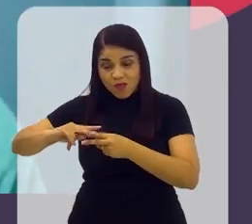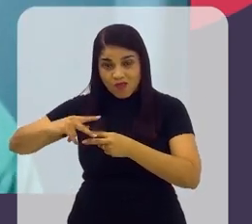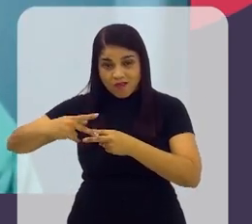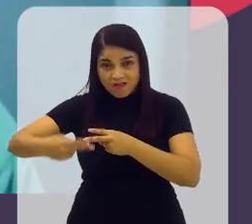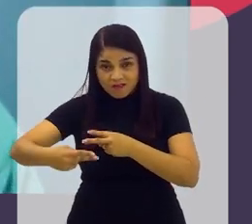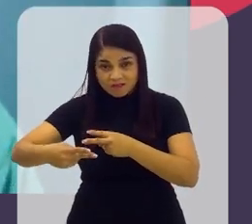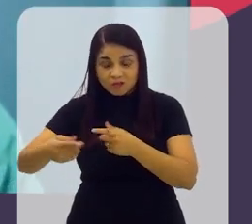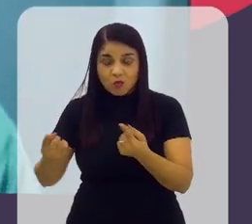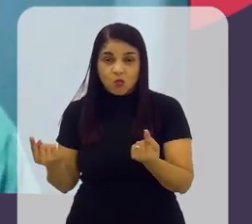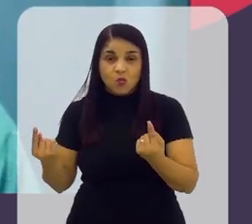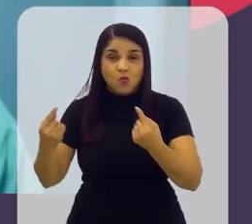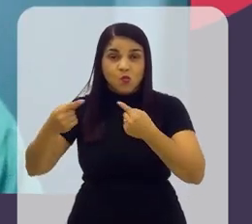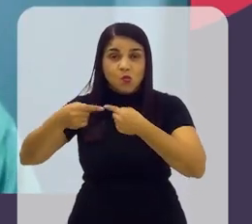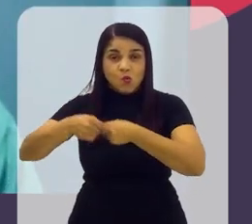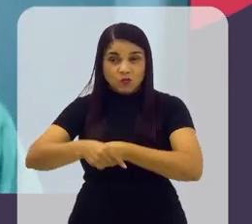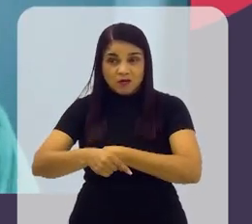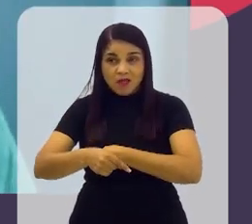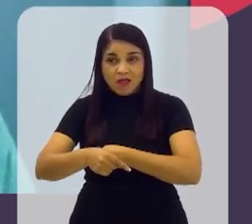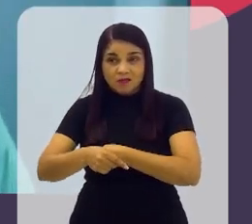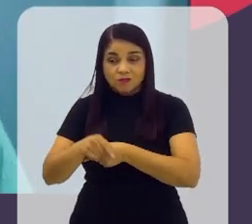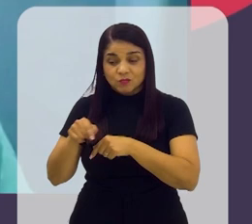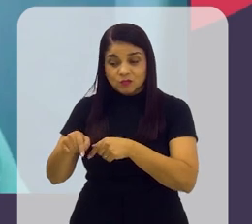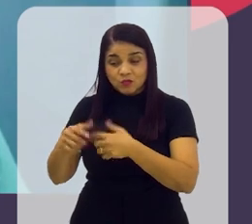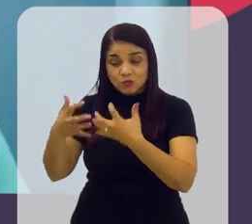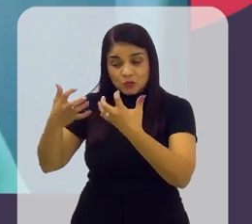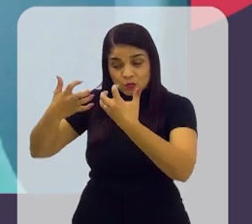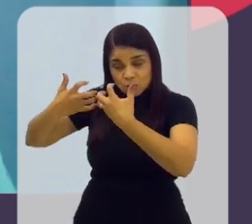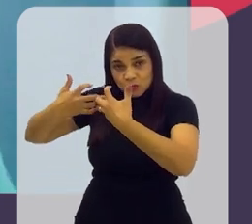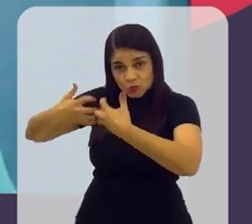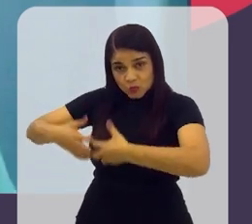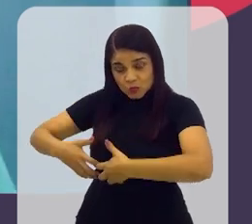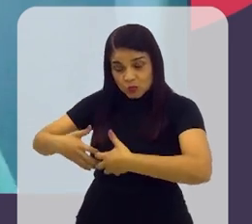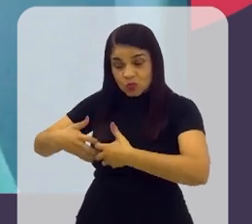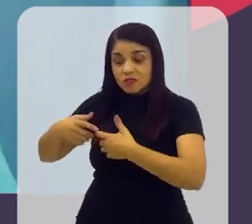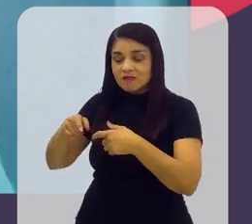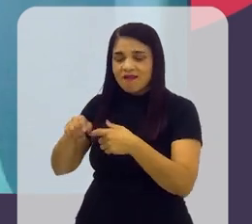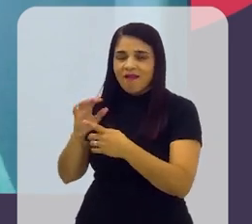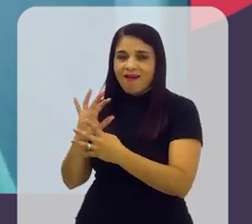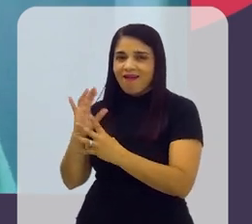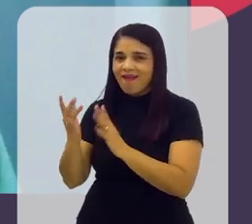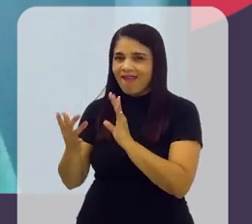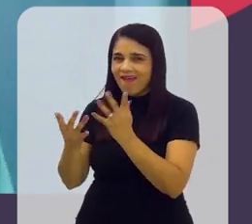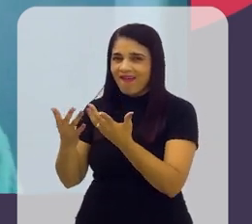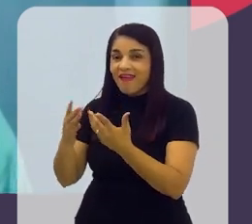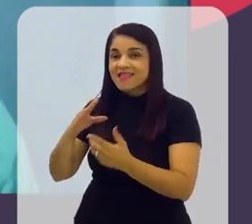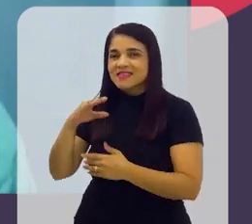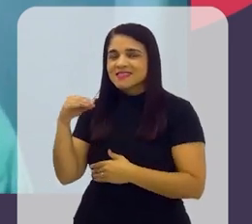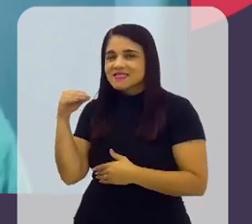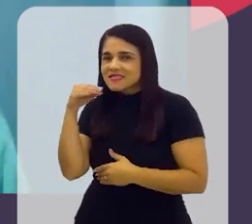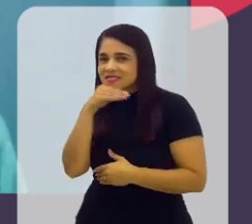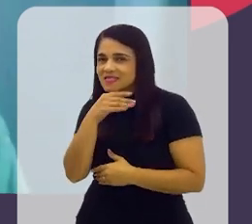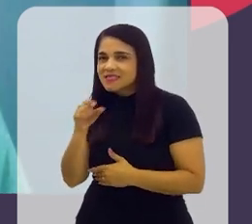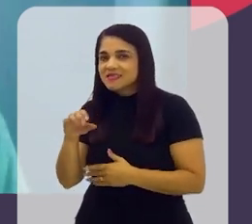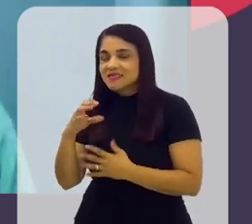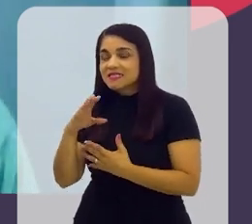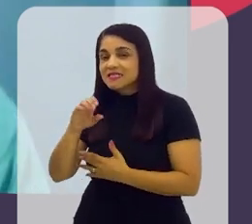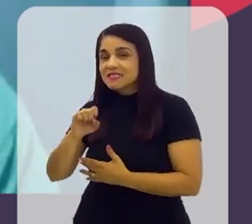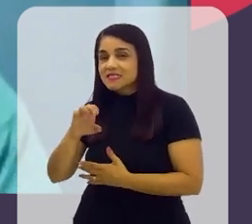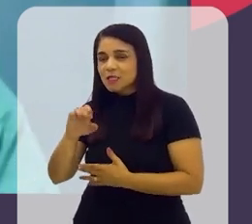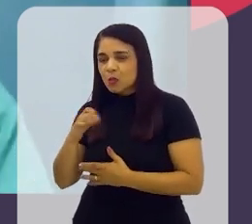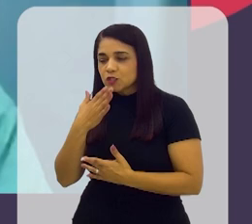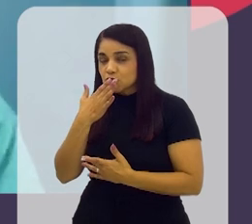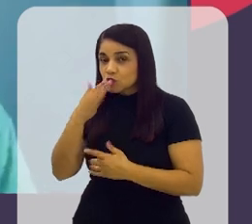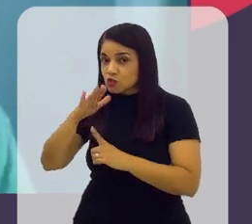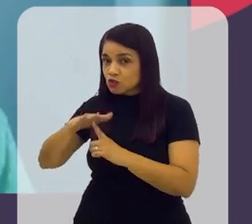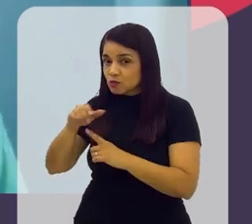para organismos que já sabem lidar com ambientes mais secos e mais áridos. Então, é o caso dessa espécie. A gente supõe que,